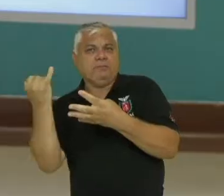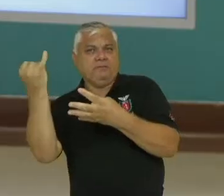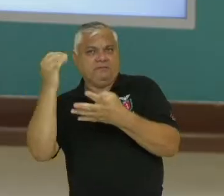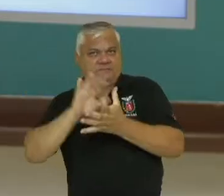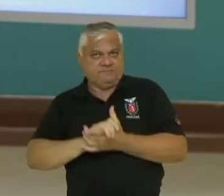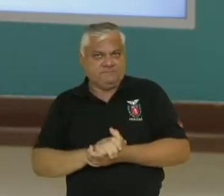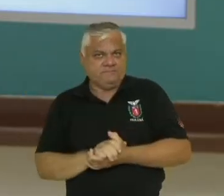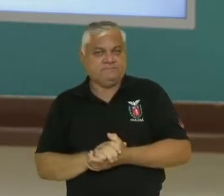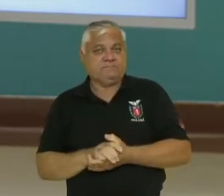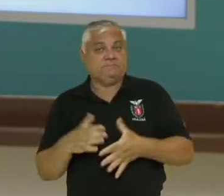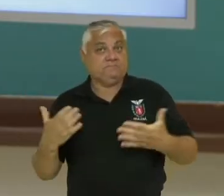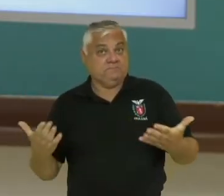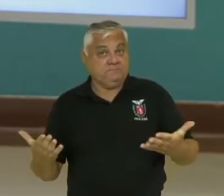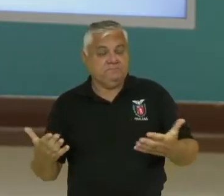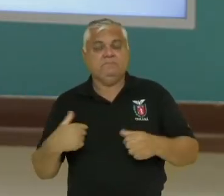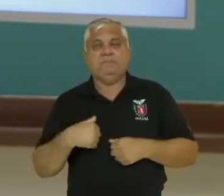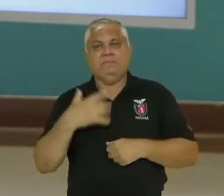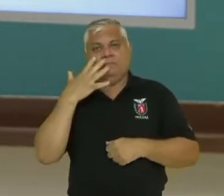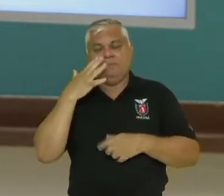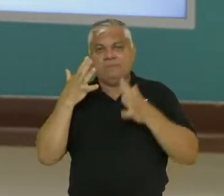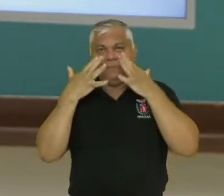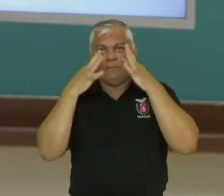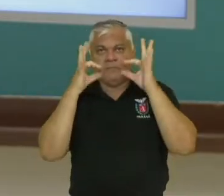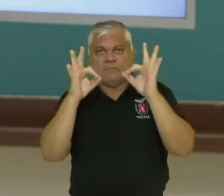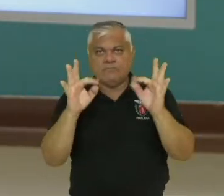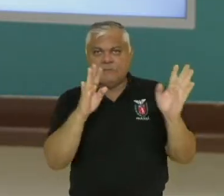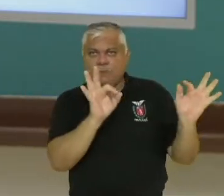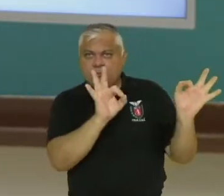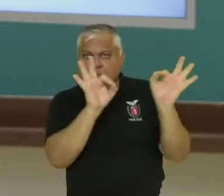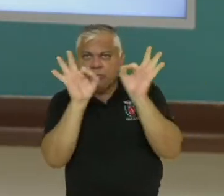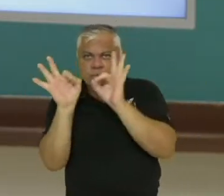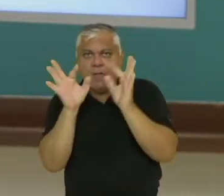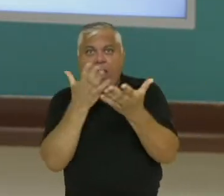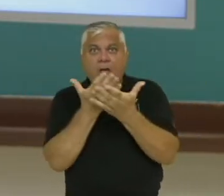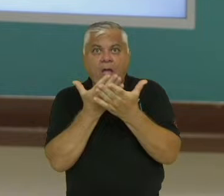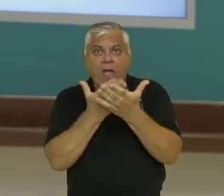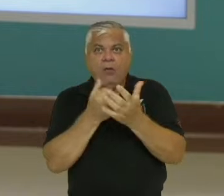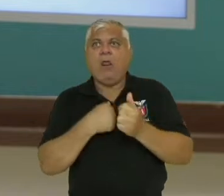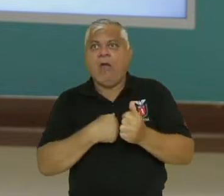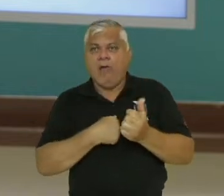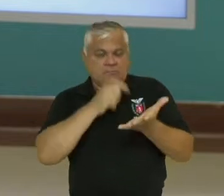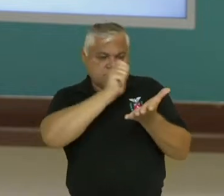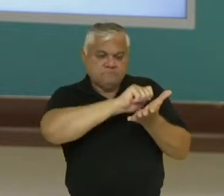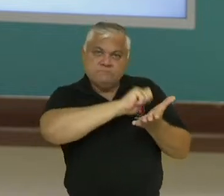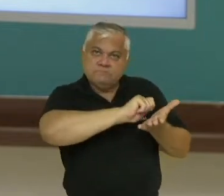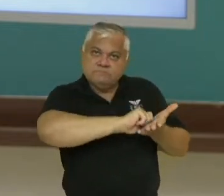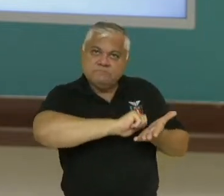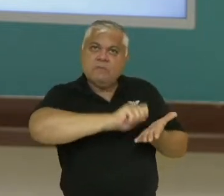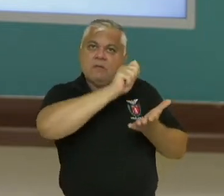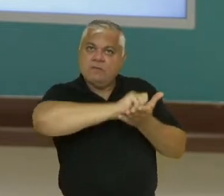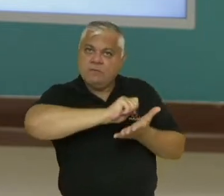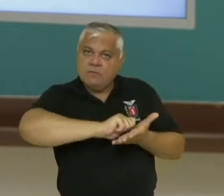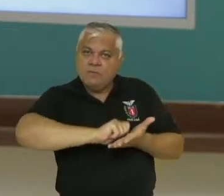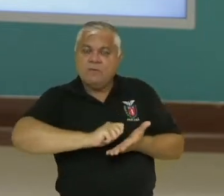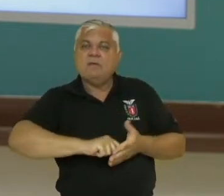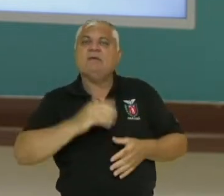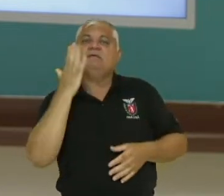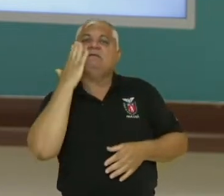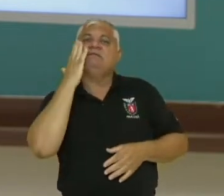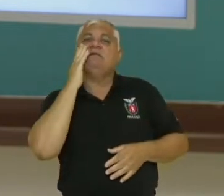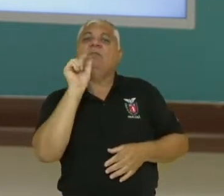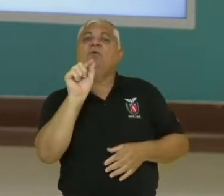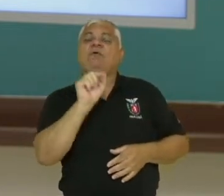que interessante. Se você presta atenção nessas aulas, se você registra no seu caderno, você já sabe o que